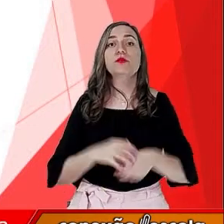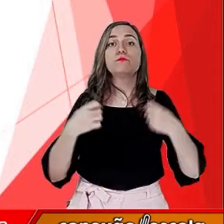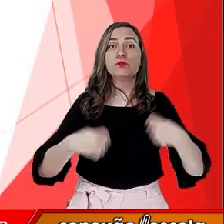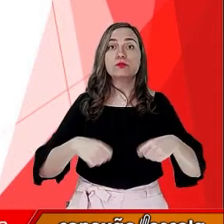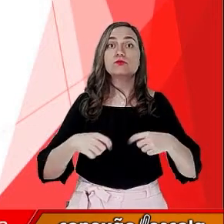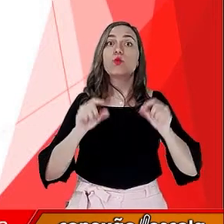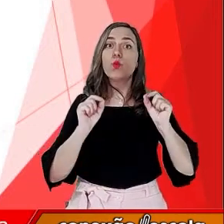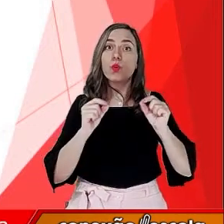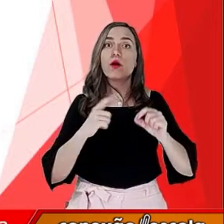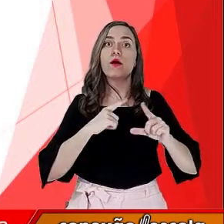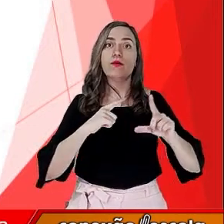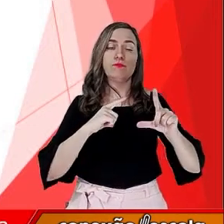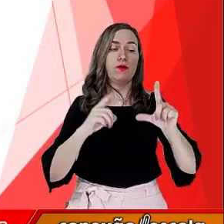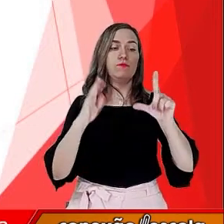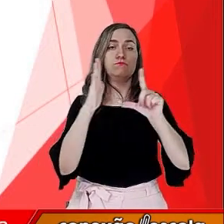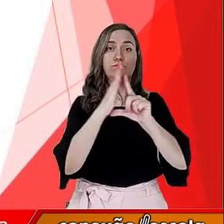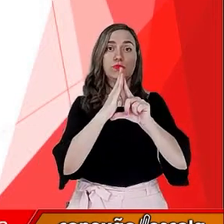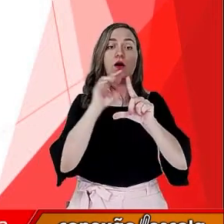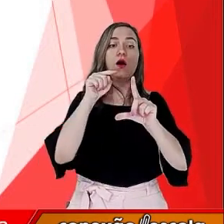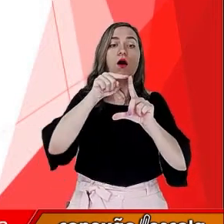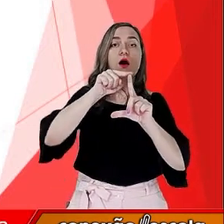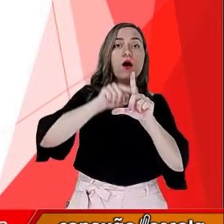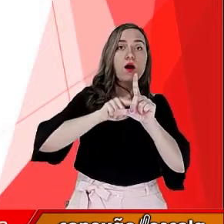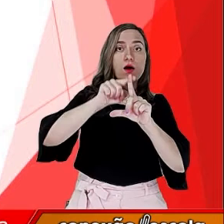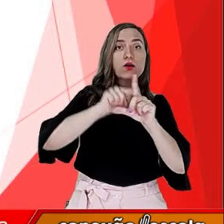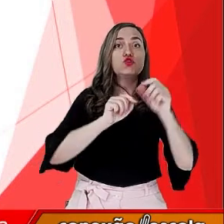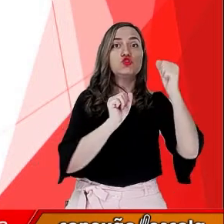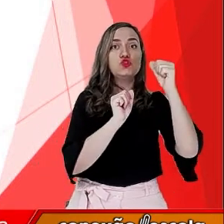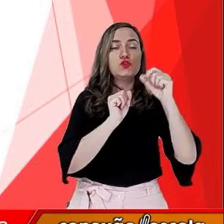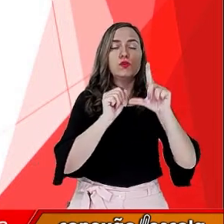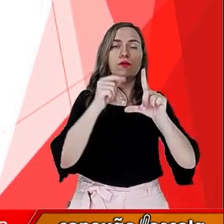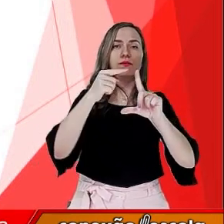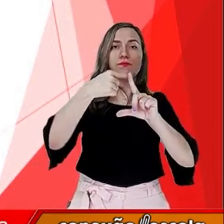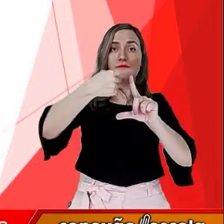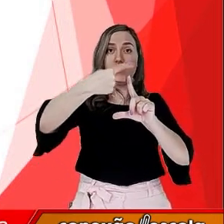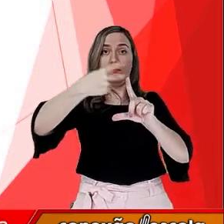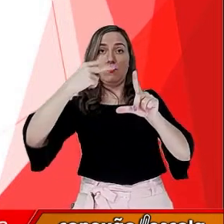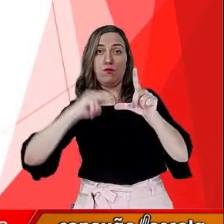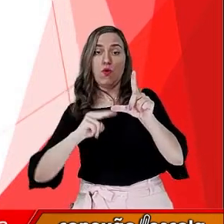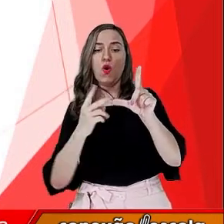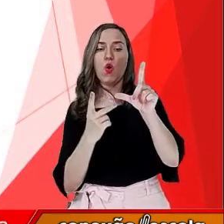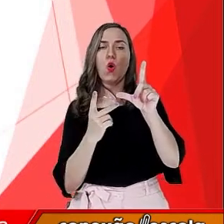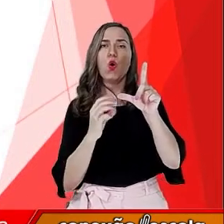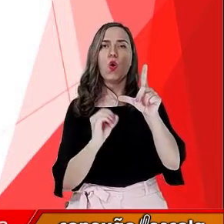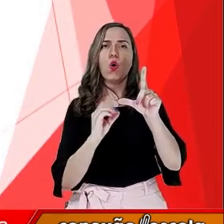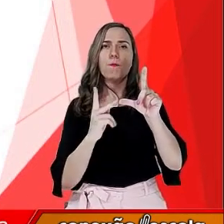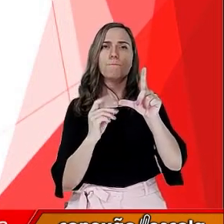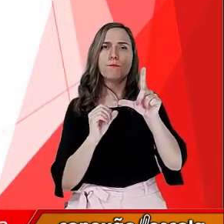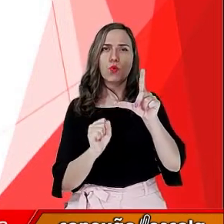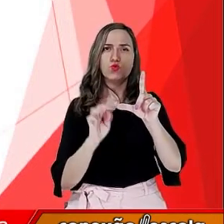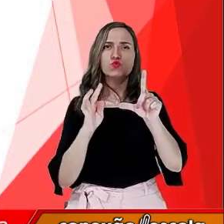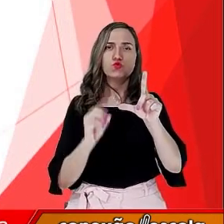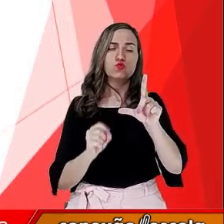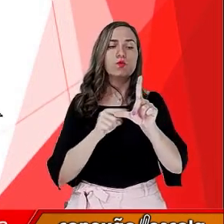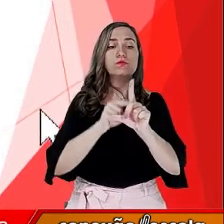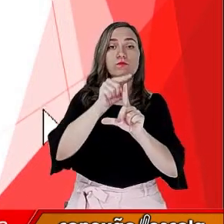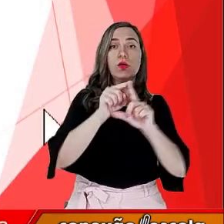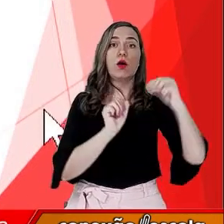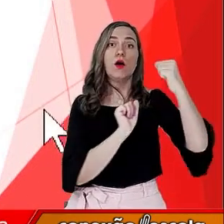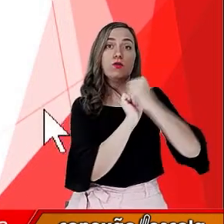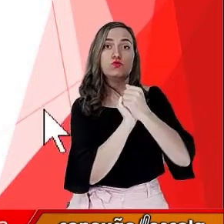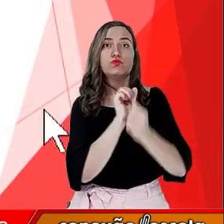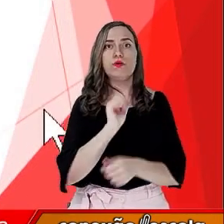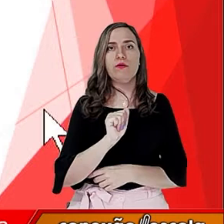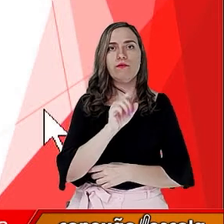oposto sobre o cateto adjacente. Repare que aqui, neste caso, eu não uso a hipotenusa. Eu só uso o